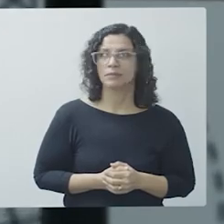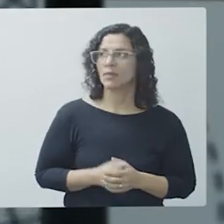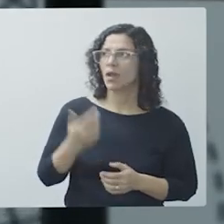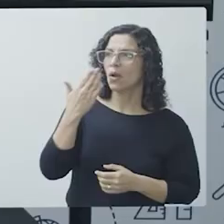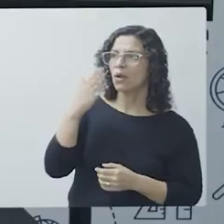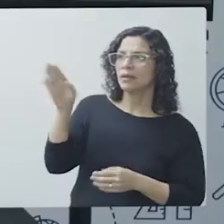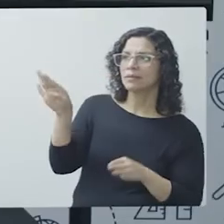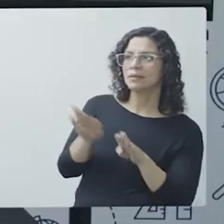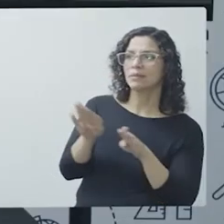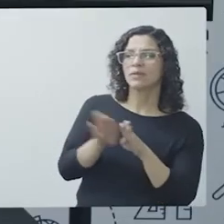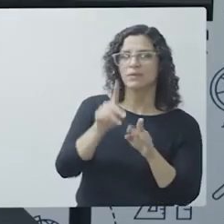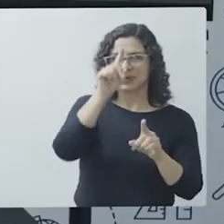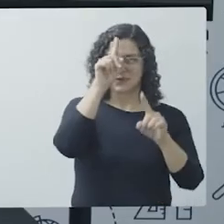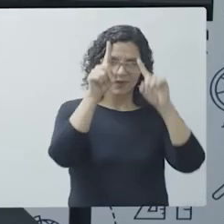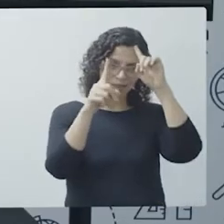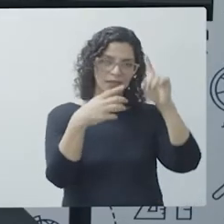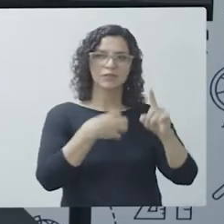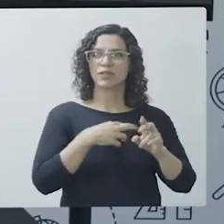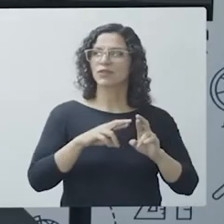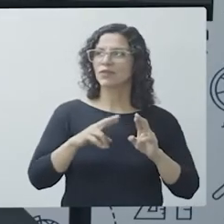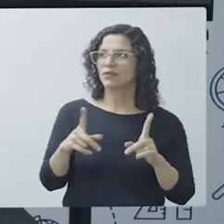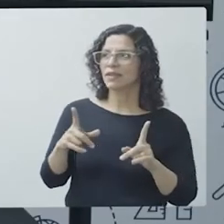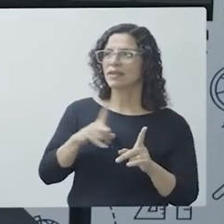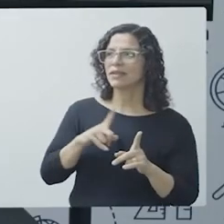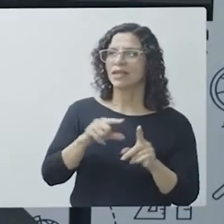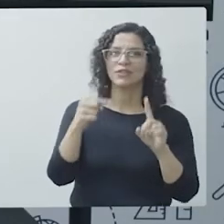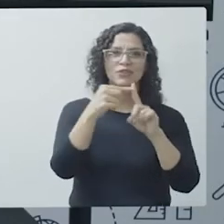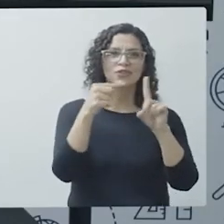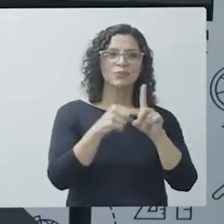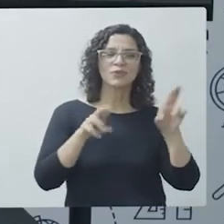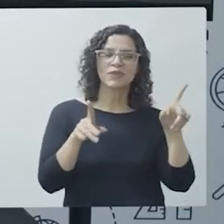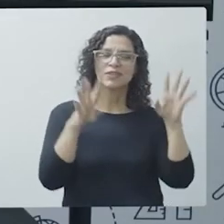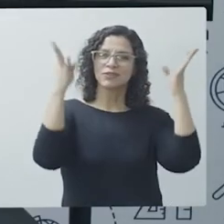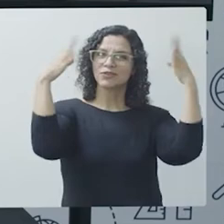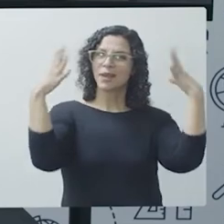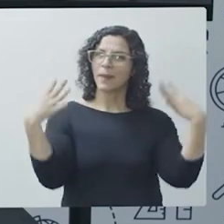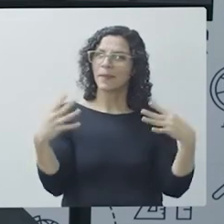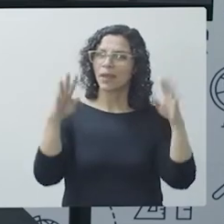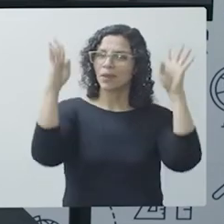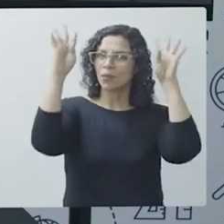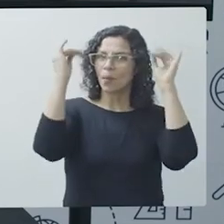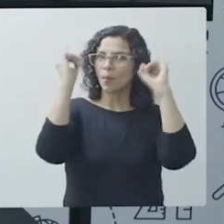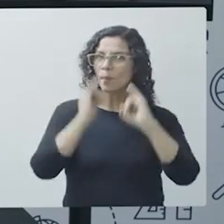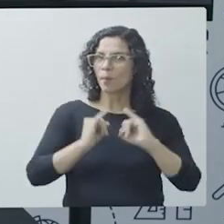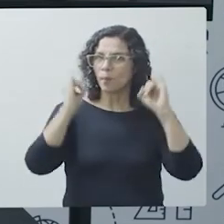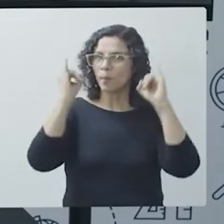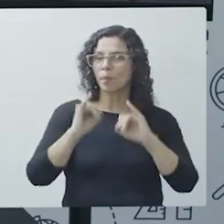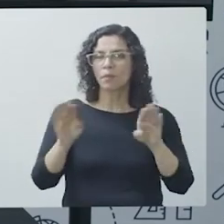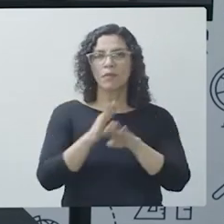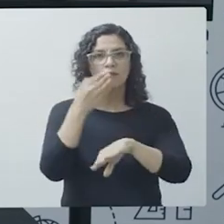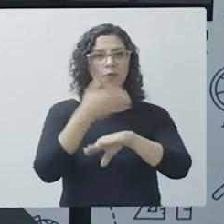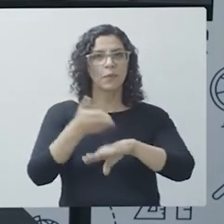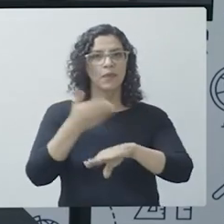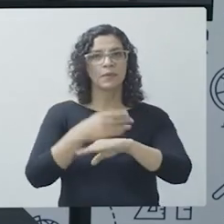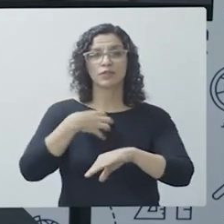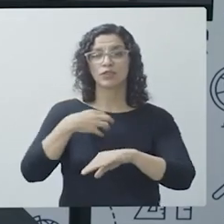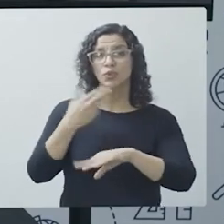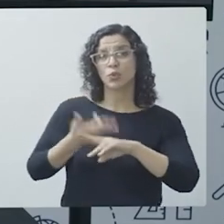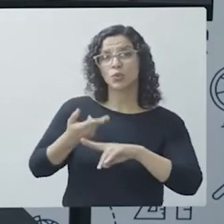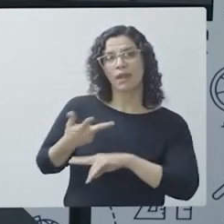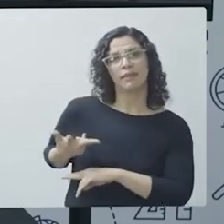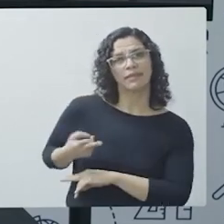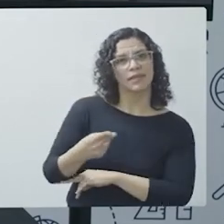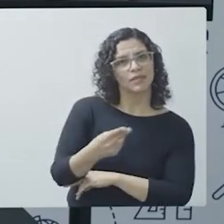E aí, a gente vai criando diferentes tipos de cabelos e vai treinando